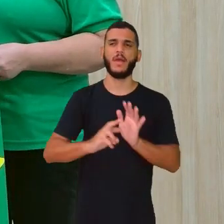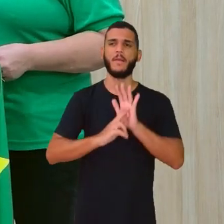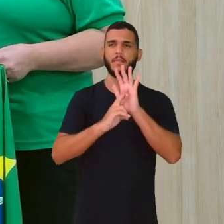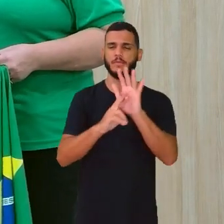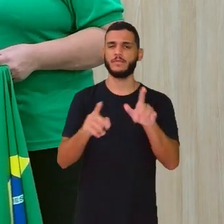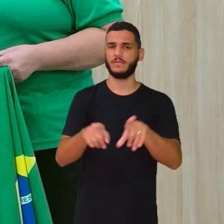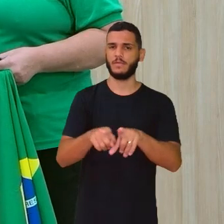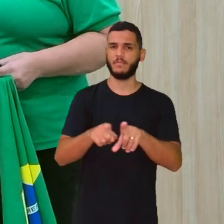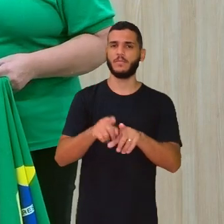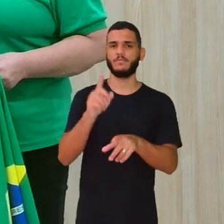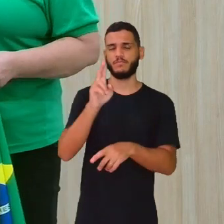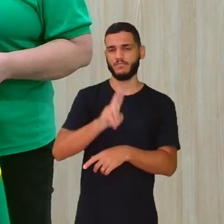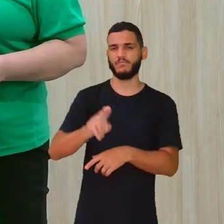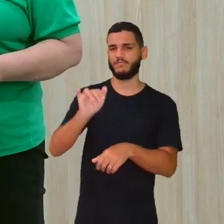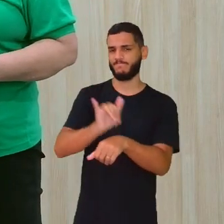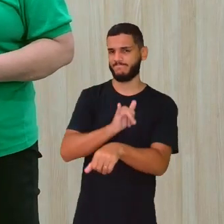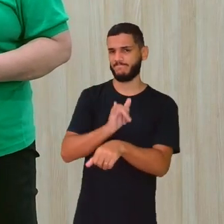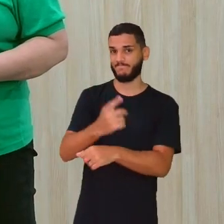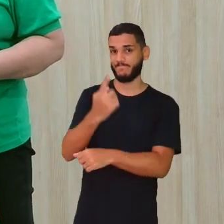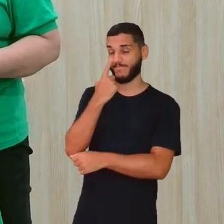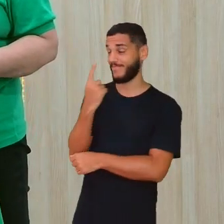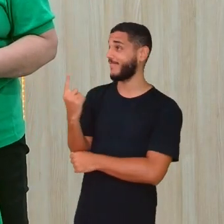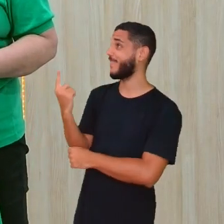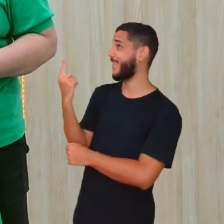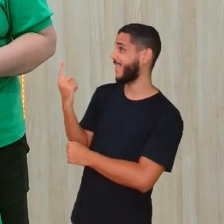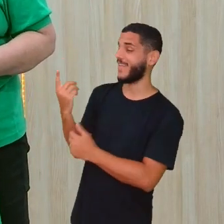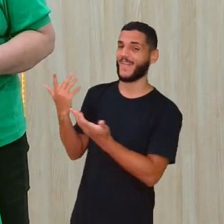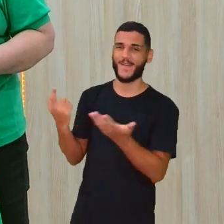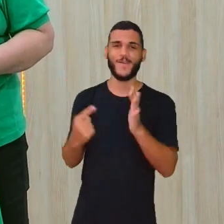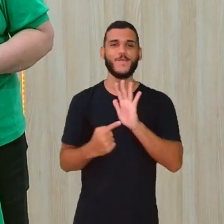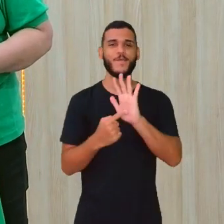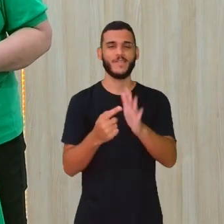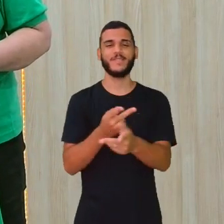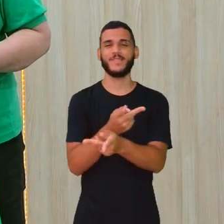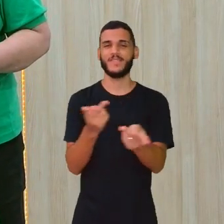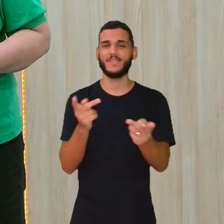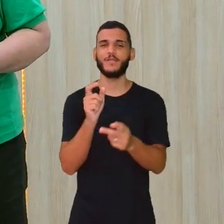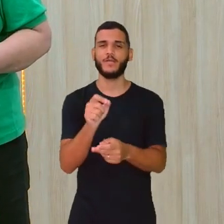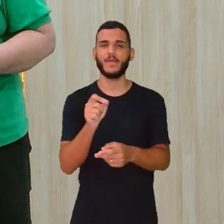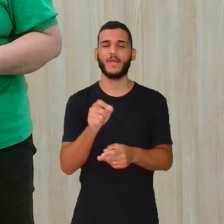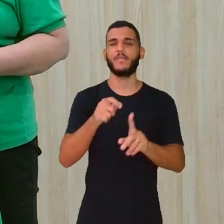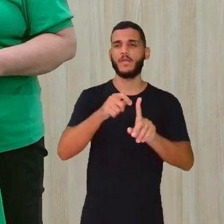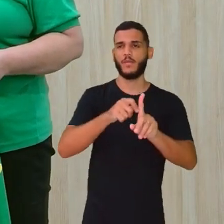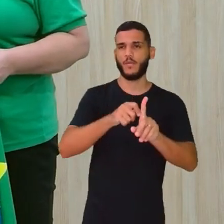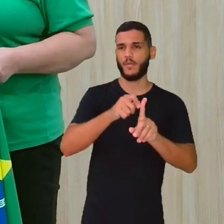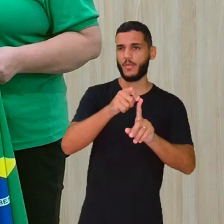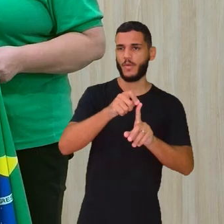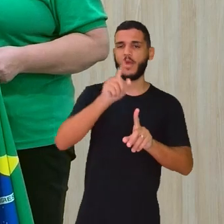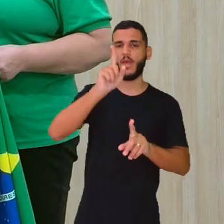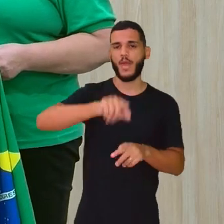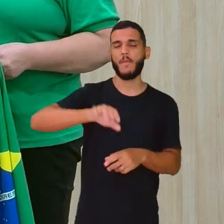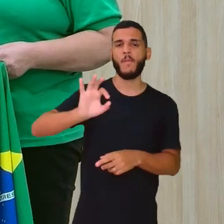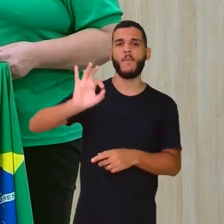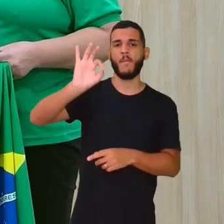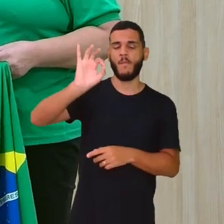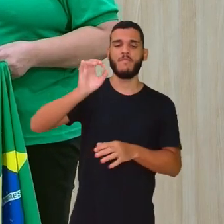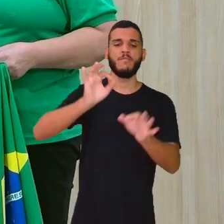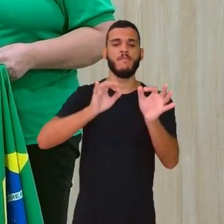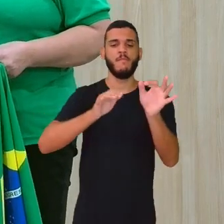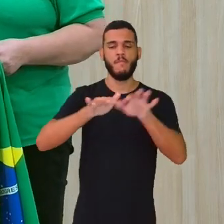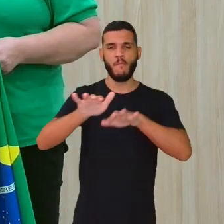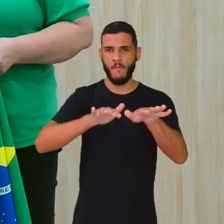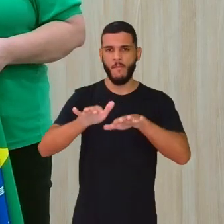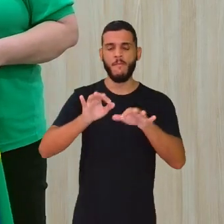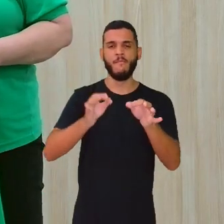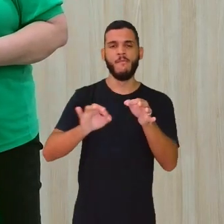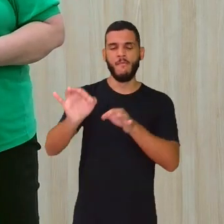e desse quadrinho aqui, eu consigo mostrar a vocês que a temperatura, né, ela é a medida do grau de agitação das moléculas.